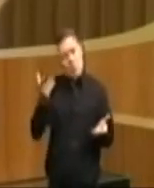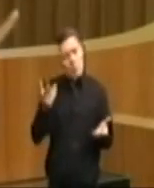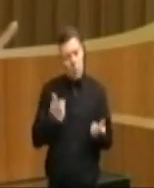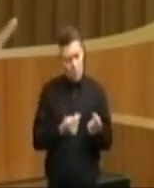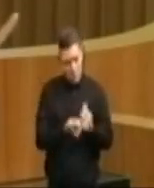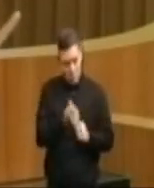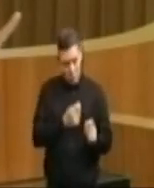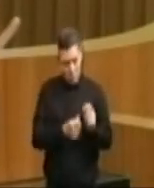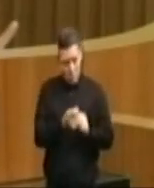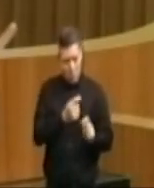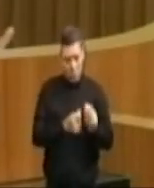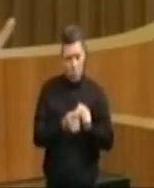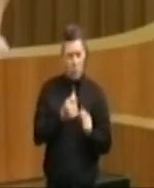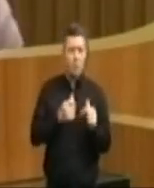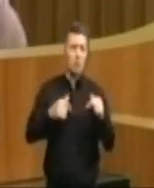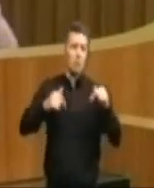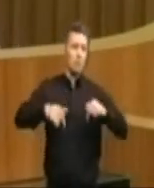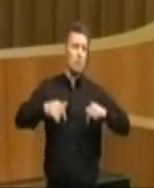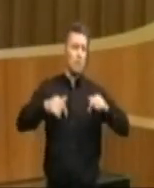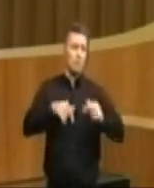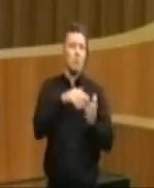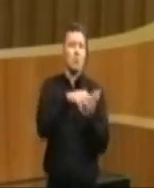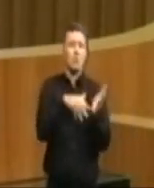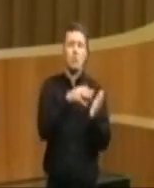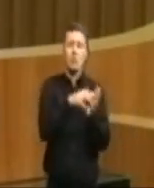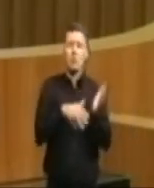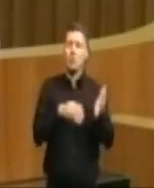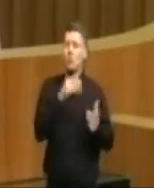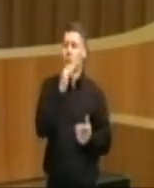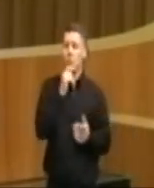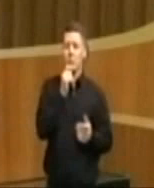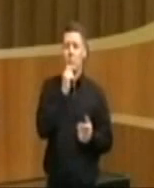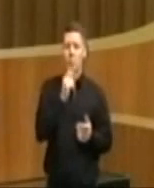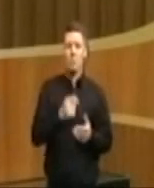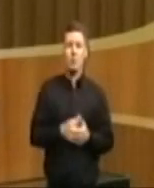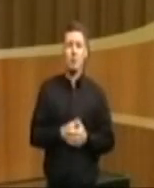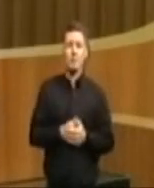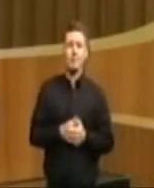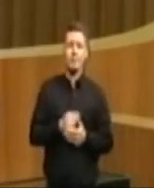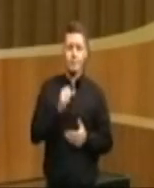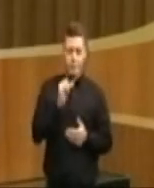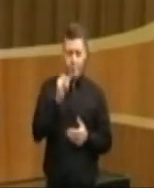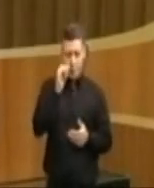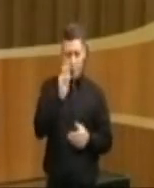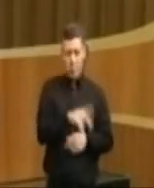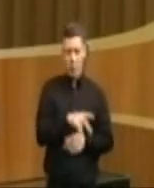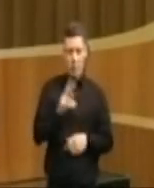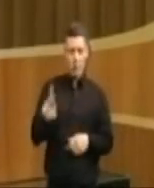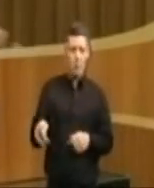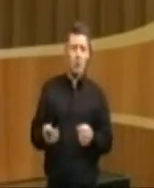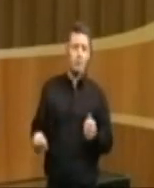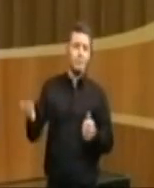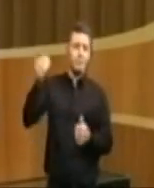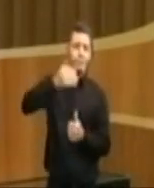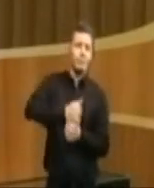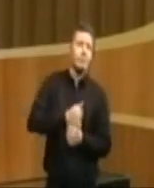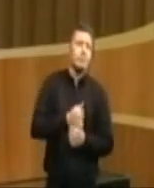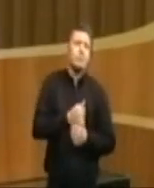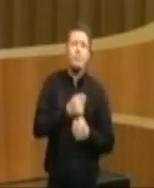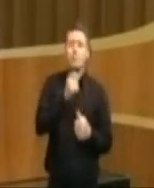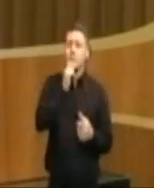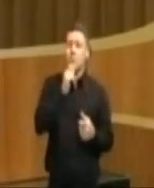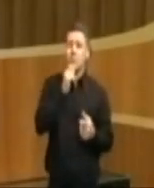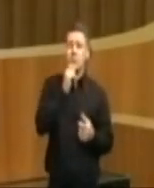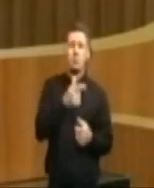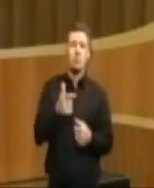economizar, certo? A secretaria, ela não garante que haja professores substitutos para quando esses professores